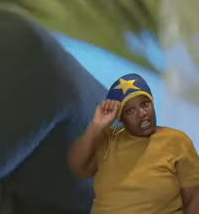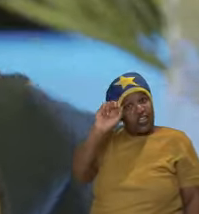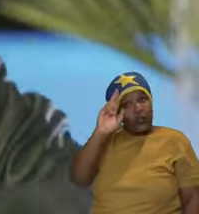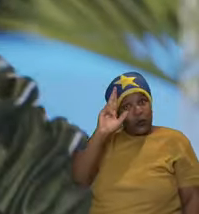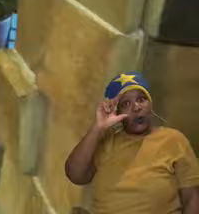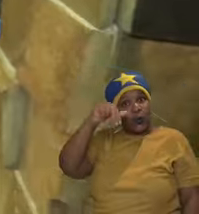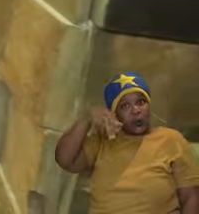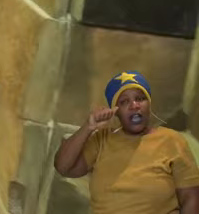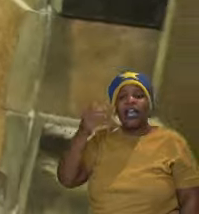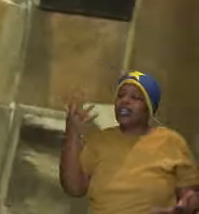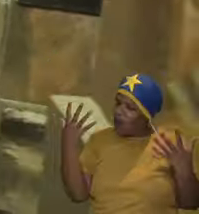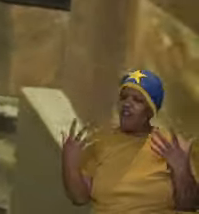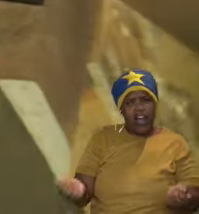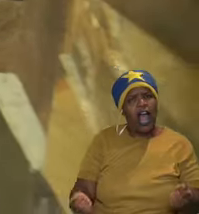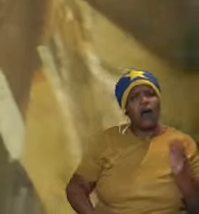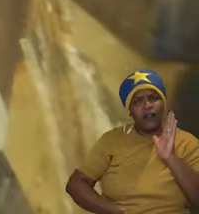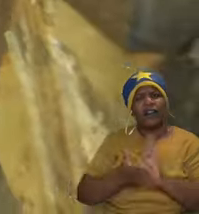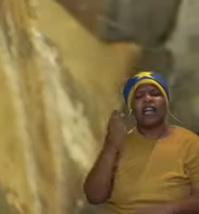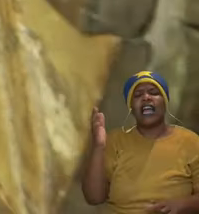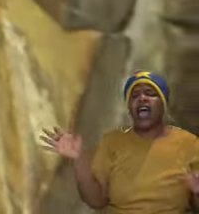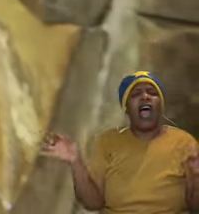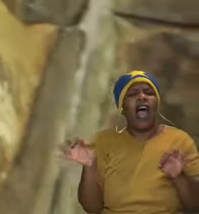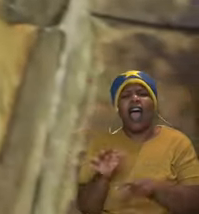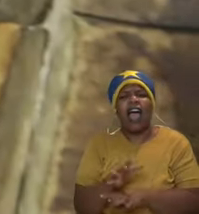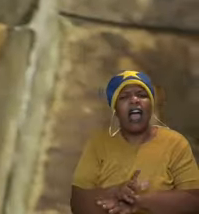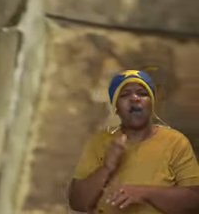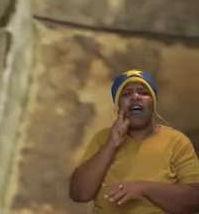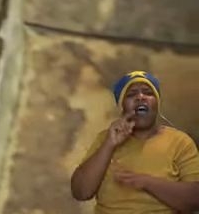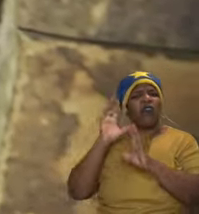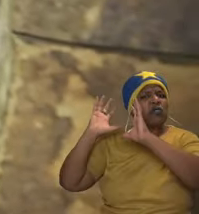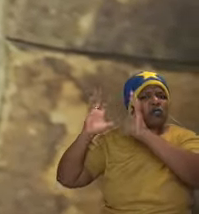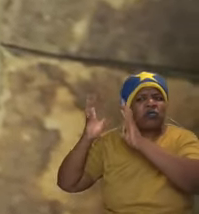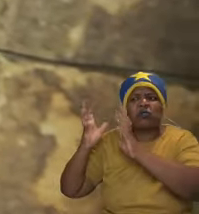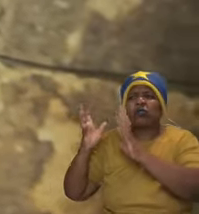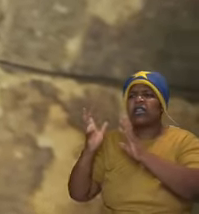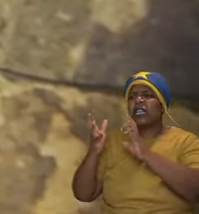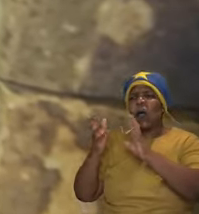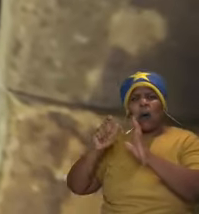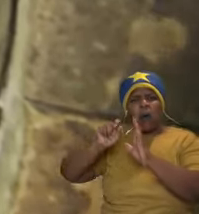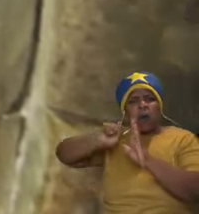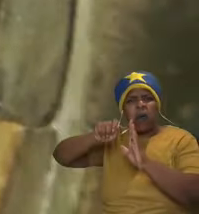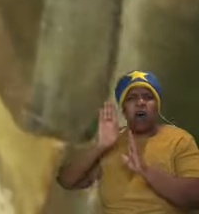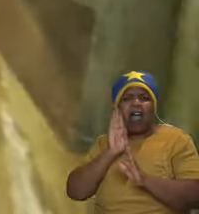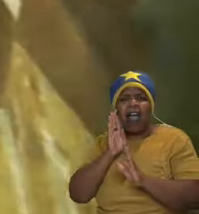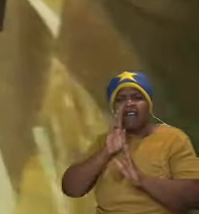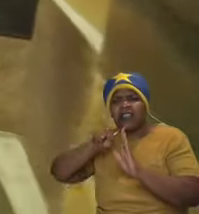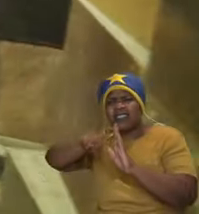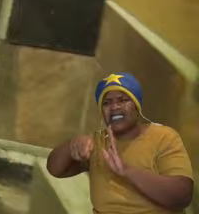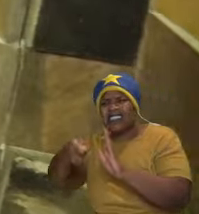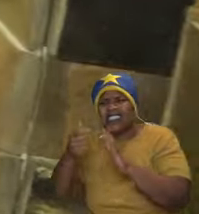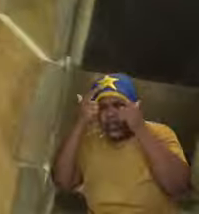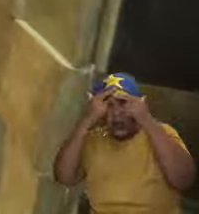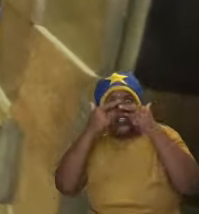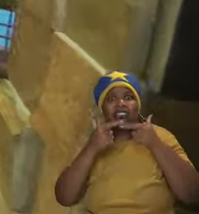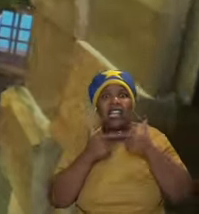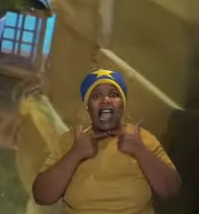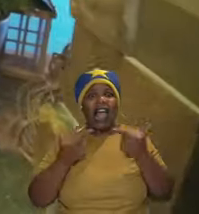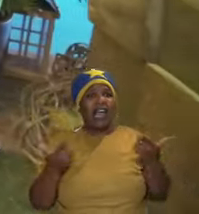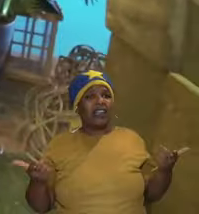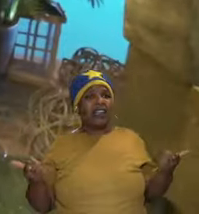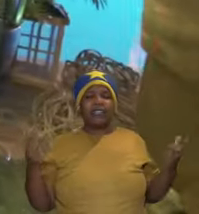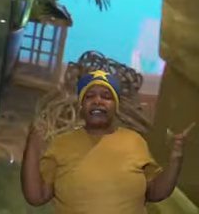vamos descer pra Shaluna, que acabou água de coco. Vazio fechou e ainda tô de cara cabuloso. É